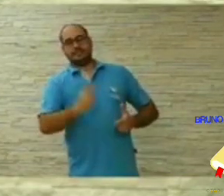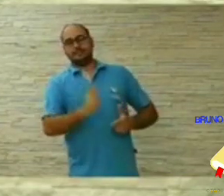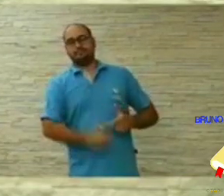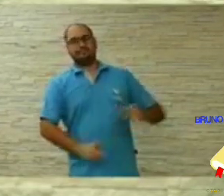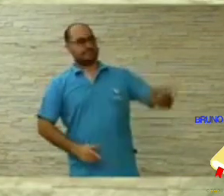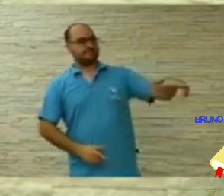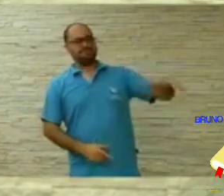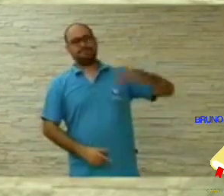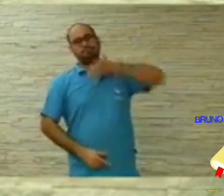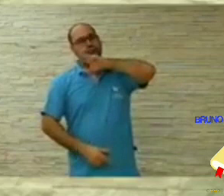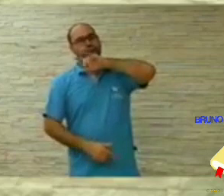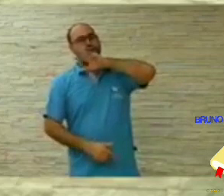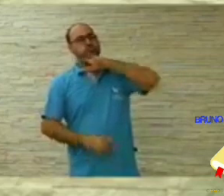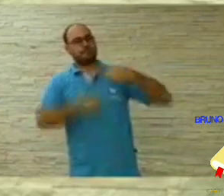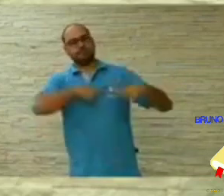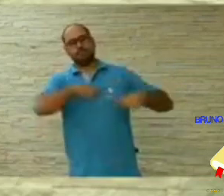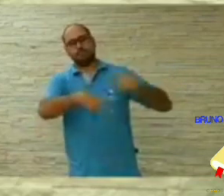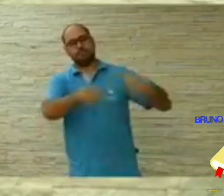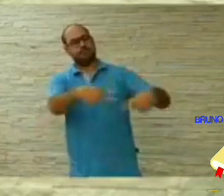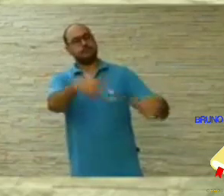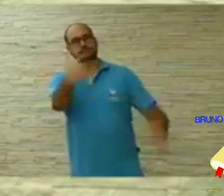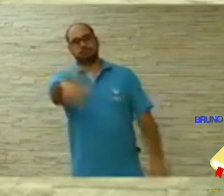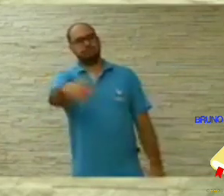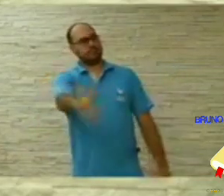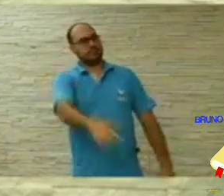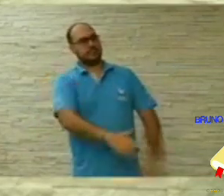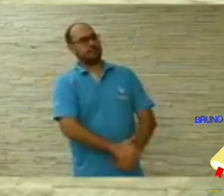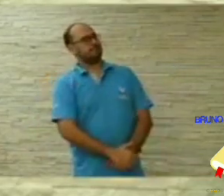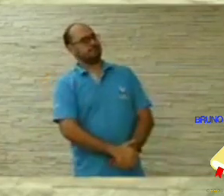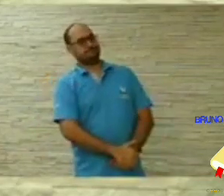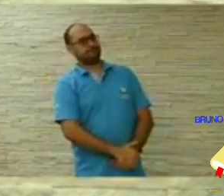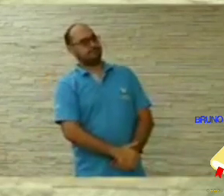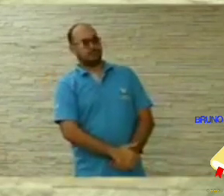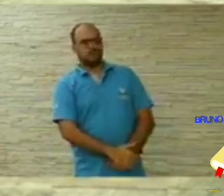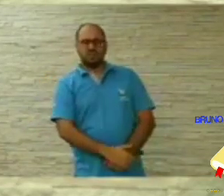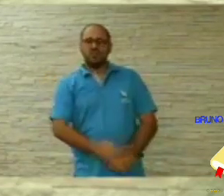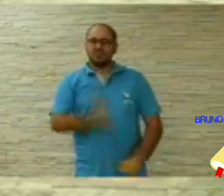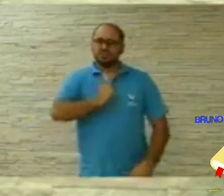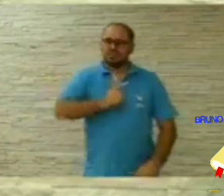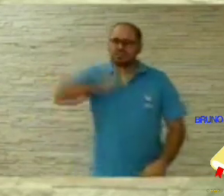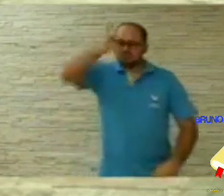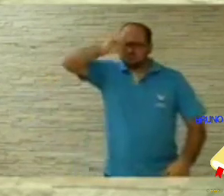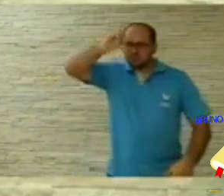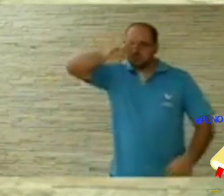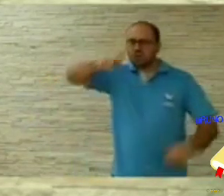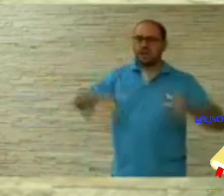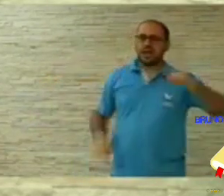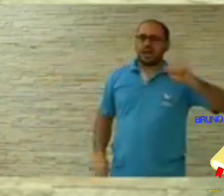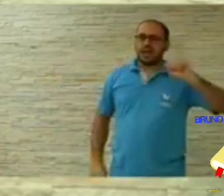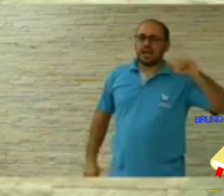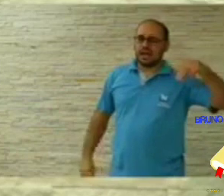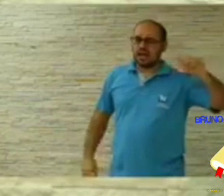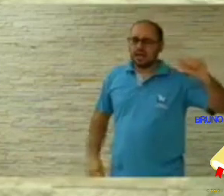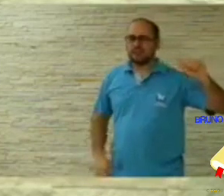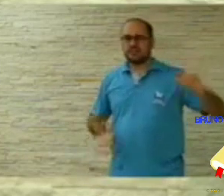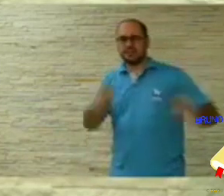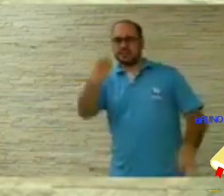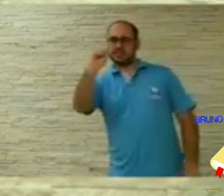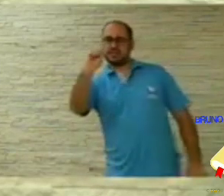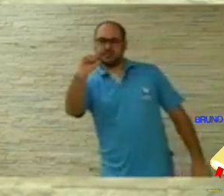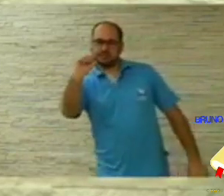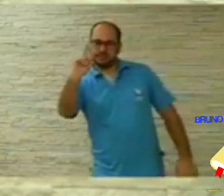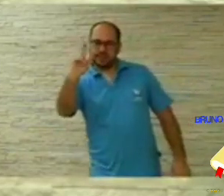uma mulher amaldiçoada, triste. Lembra de Ana, tantas experiências da Bíblia, Sara, mulheres